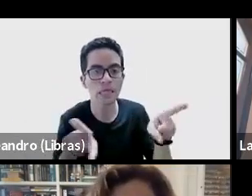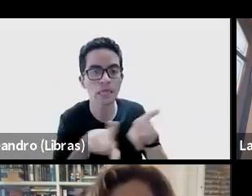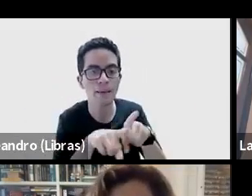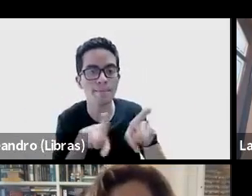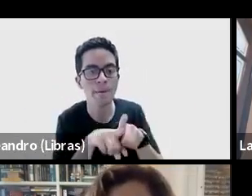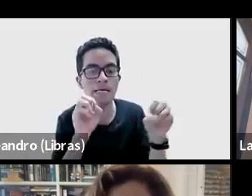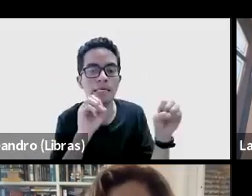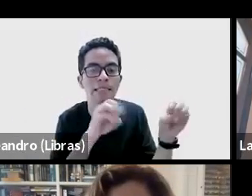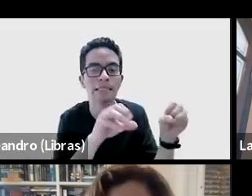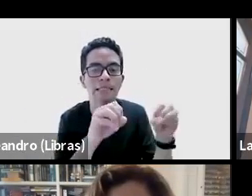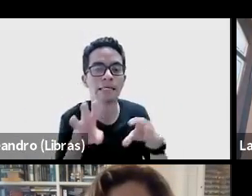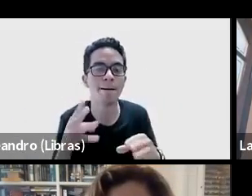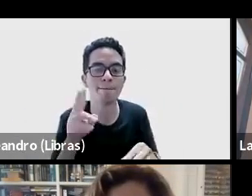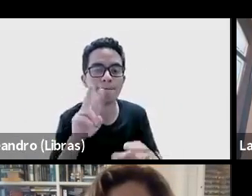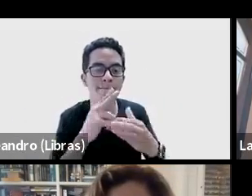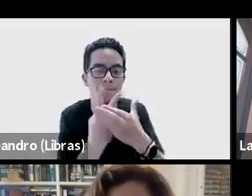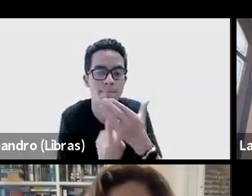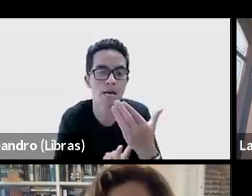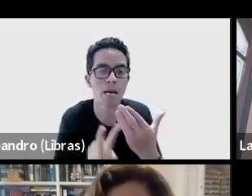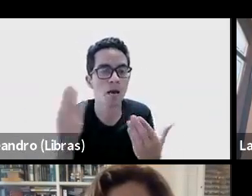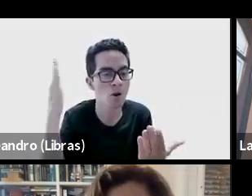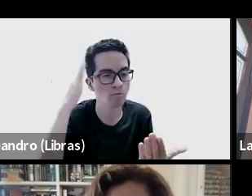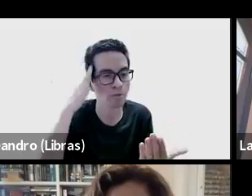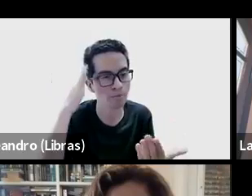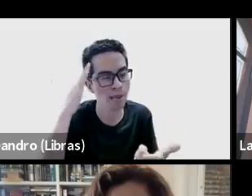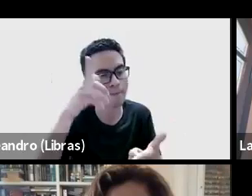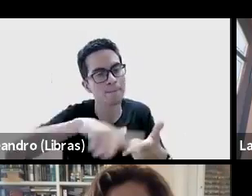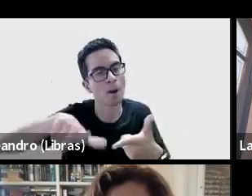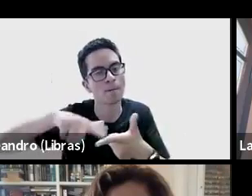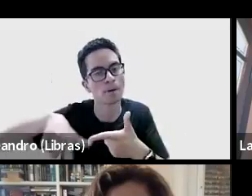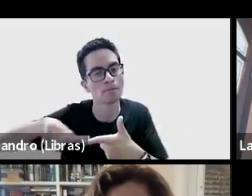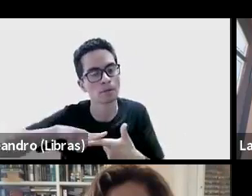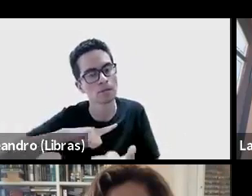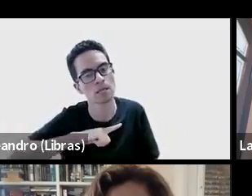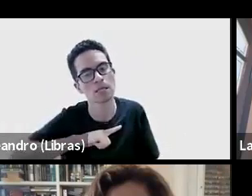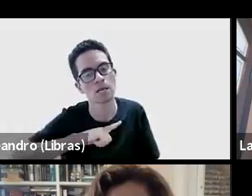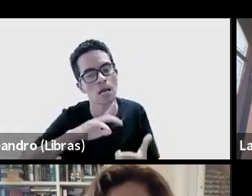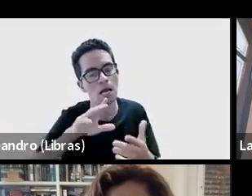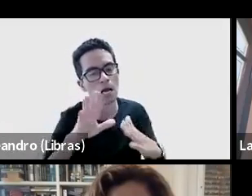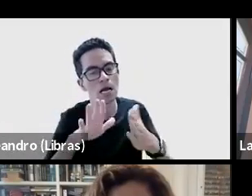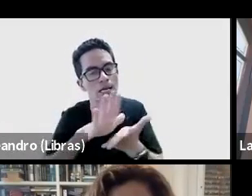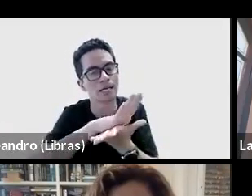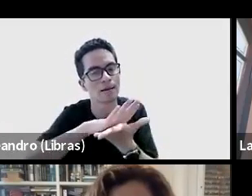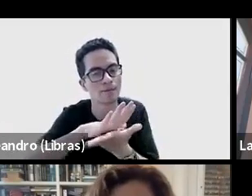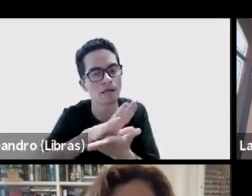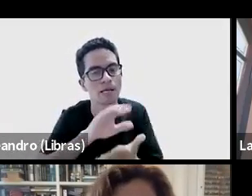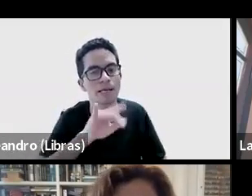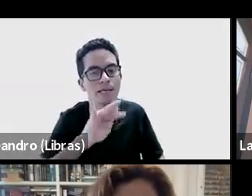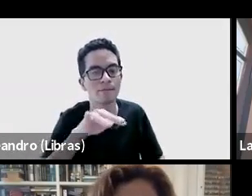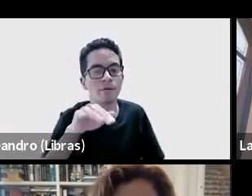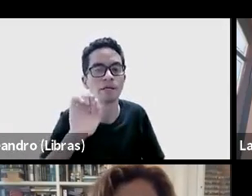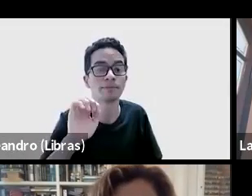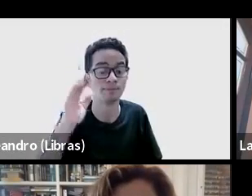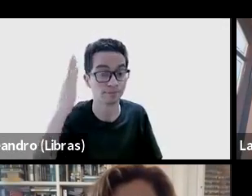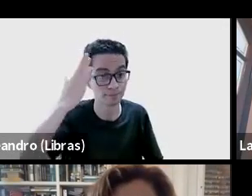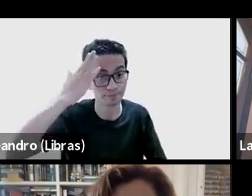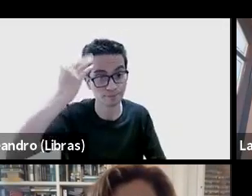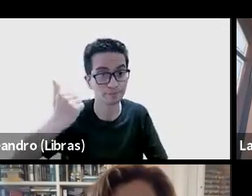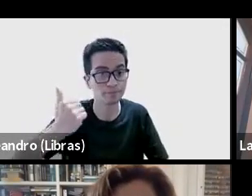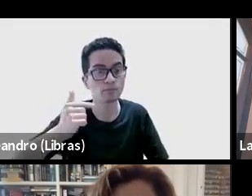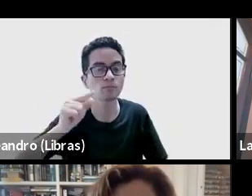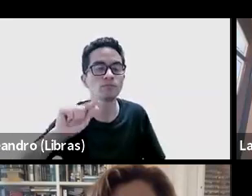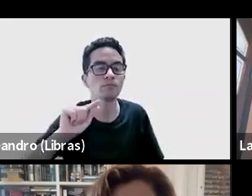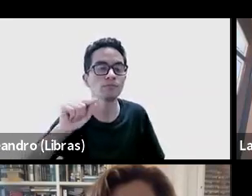educação bilíngue, né? Porque muitas vezes essas questões estão aí em interface, né? Então, eu trabalho um pouco com essas